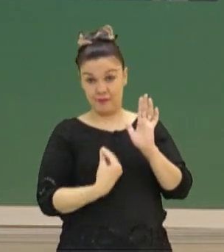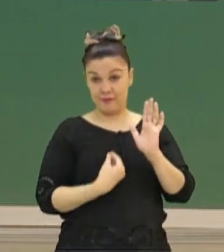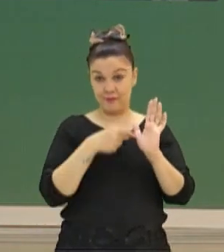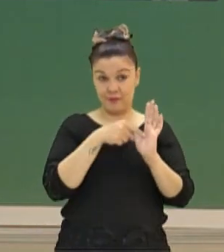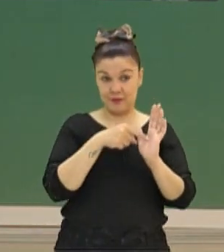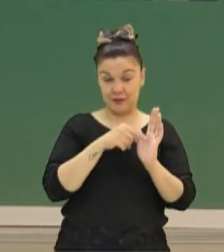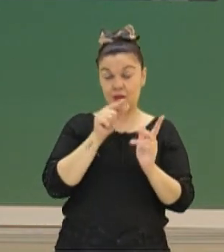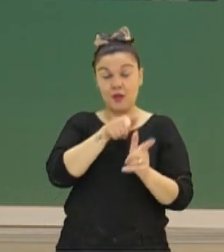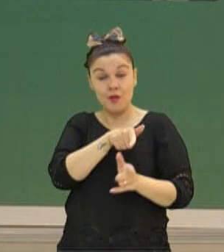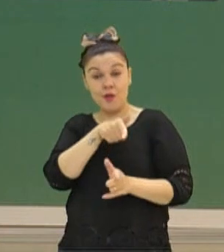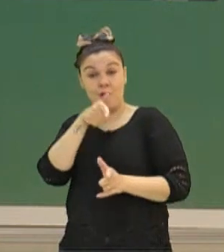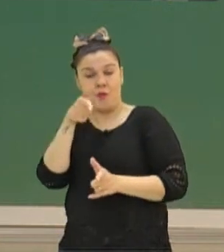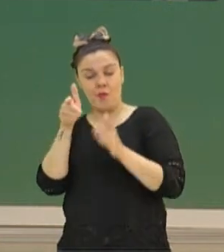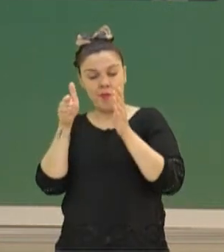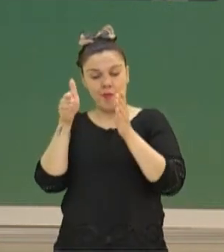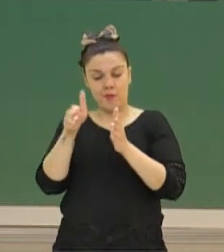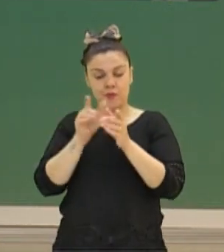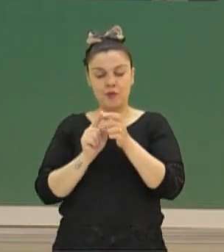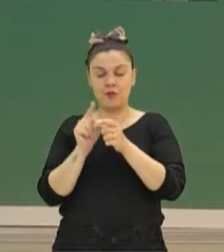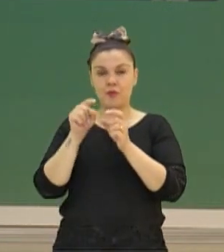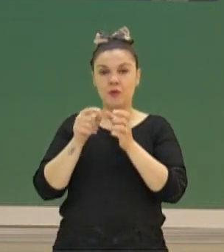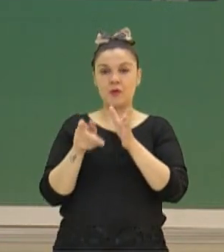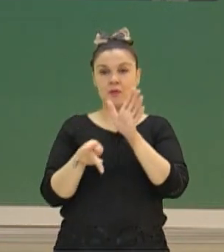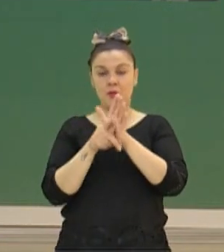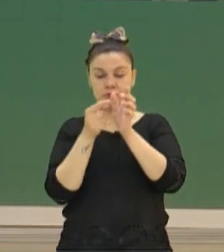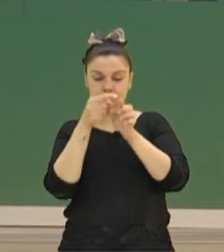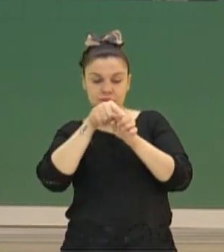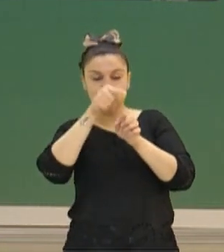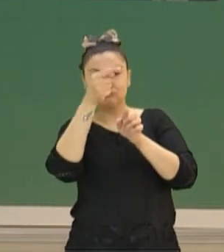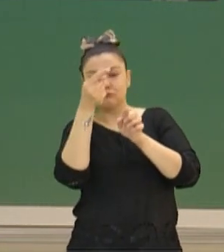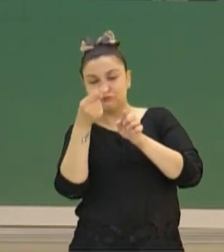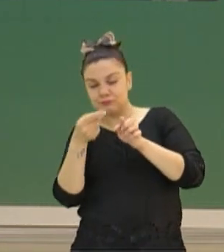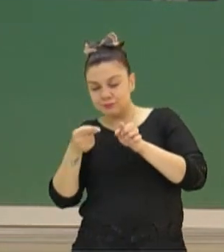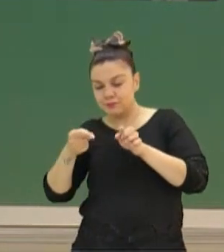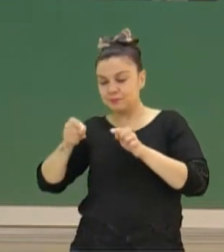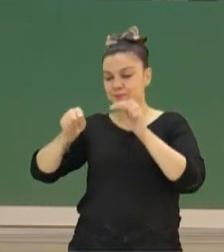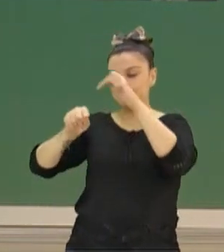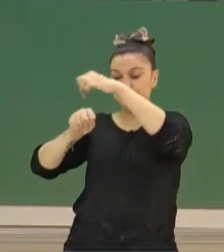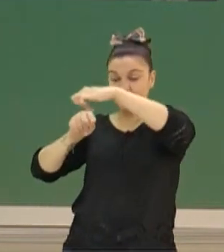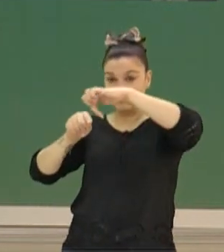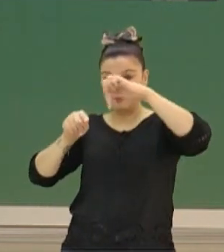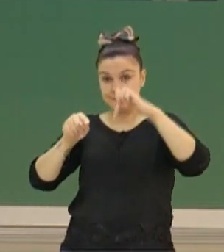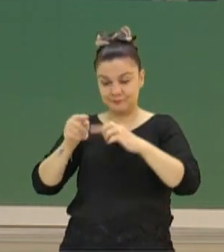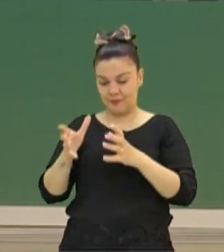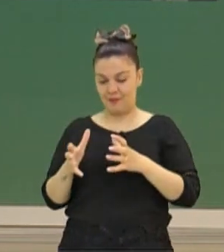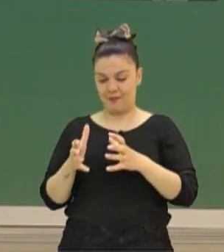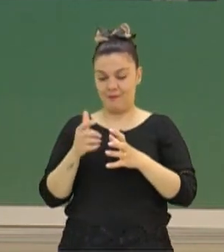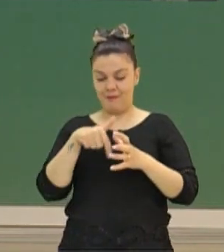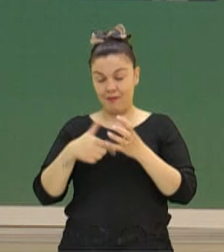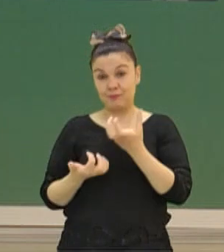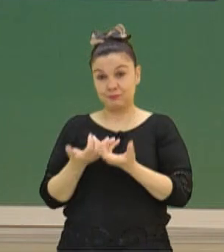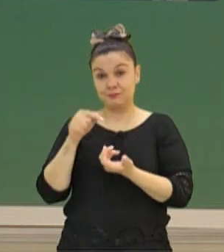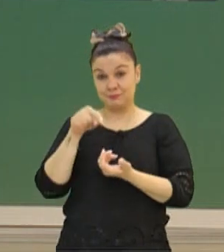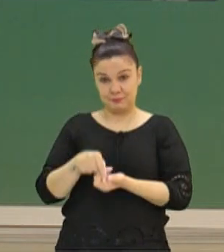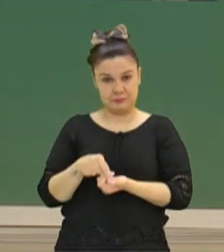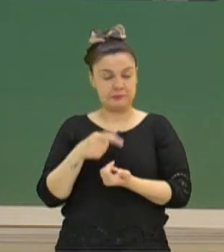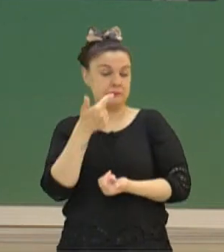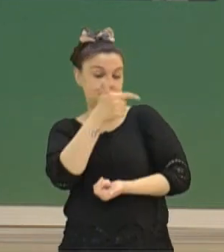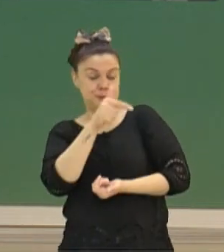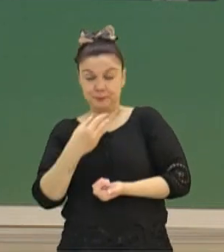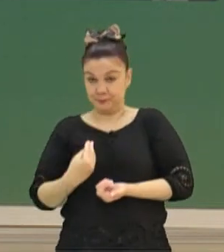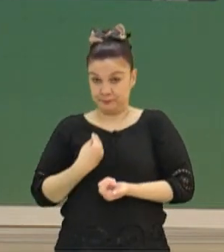E aí depois, quando foi colocado aquela curva na ponta do frasco, e aí os micro-organismos não